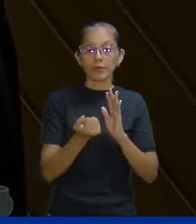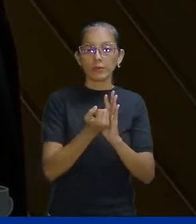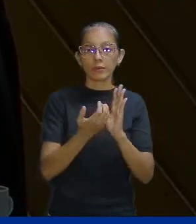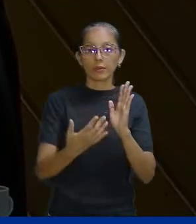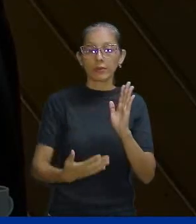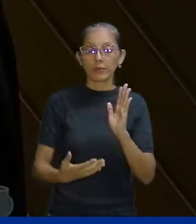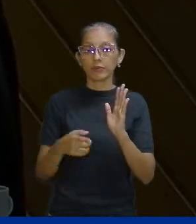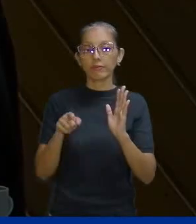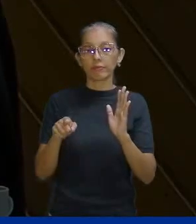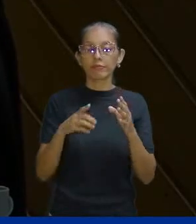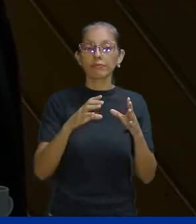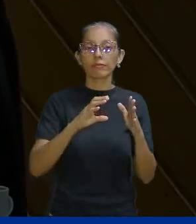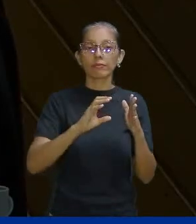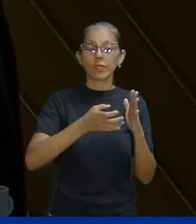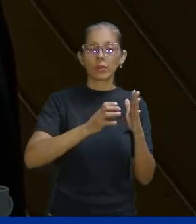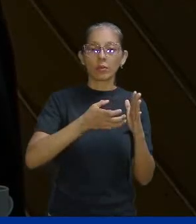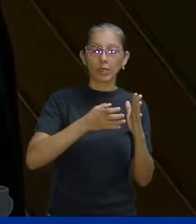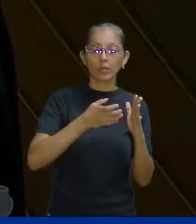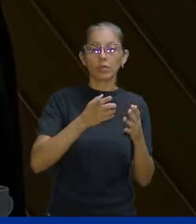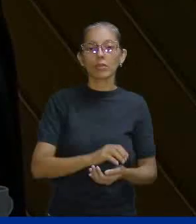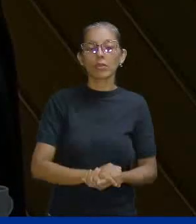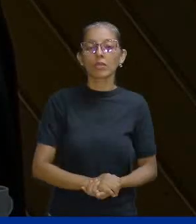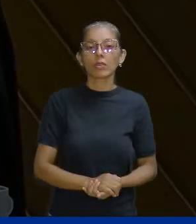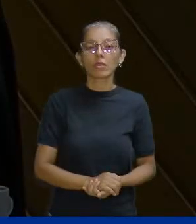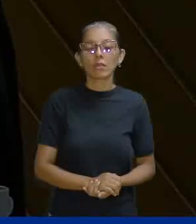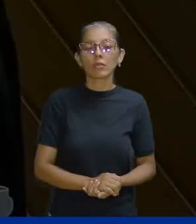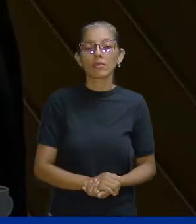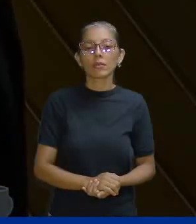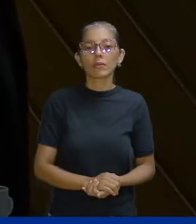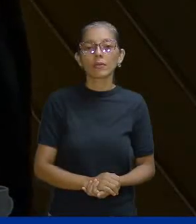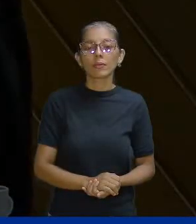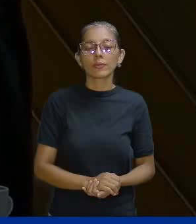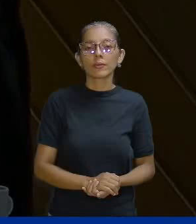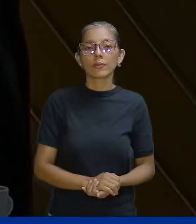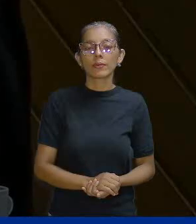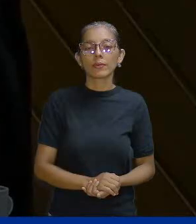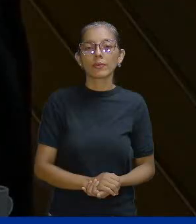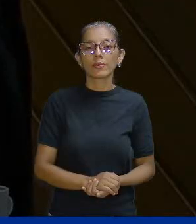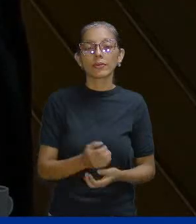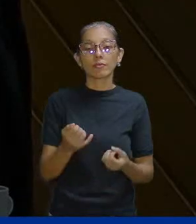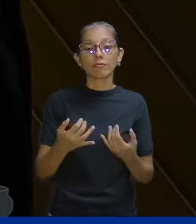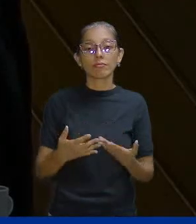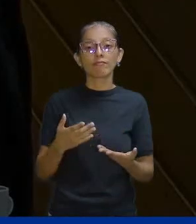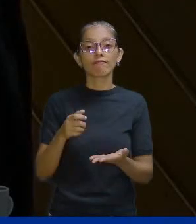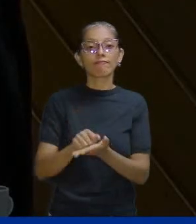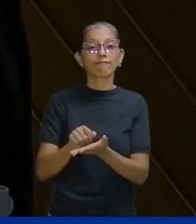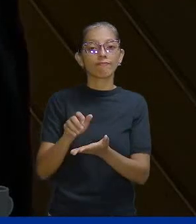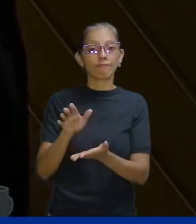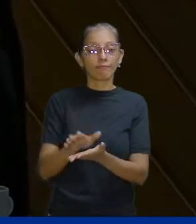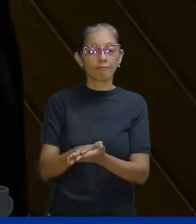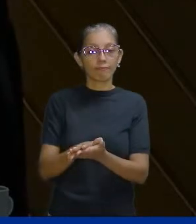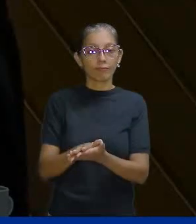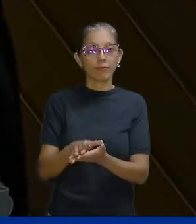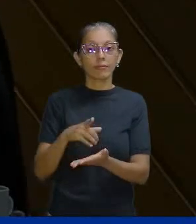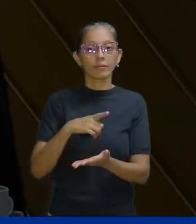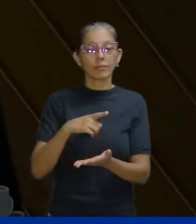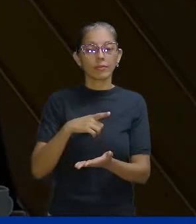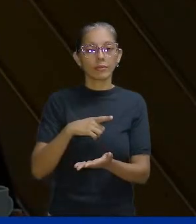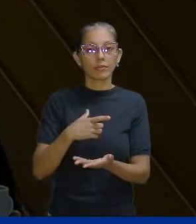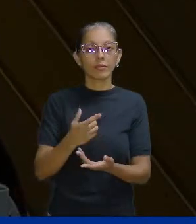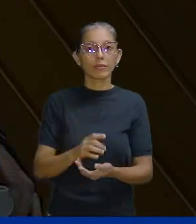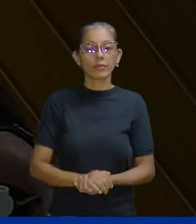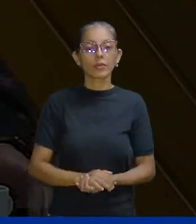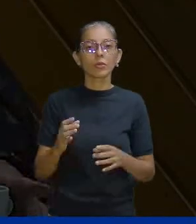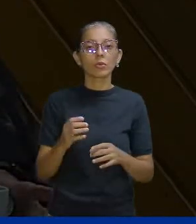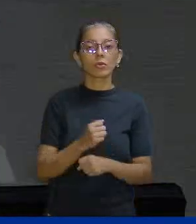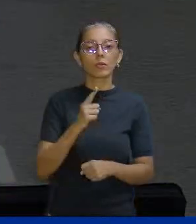pelo partido Rede de Sustentabilidade, declarando os protelatórios e aplico multa à parte embargante no valor de 1 salário mínimo. É